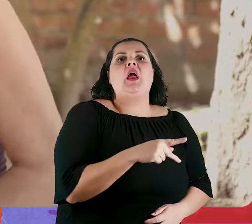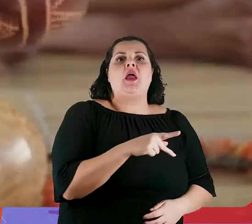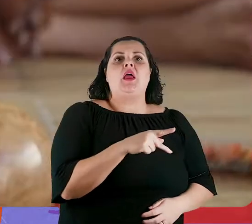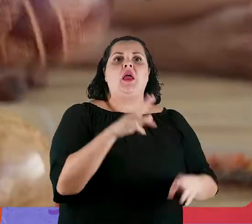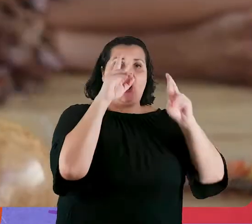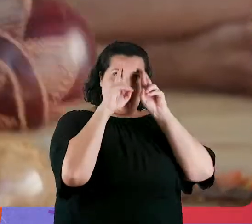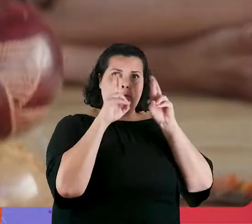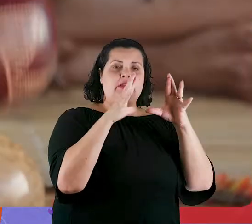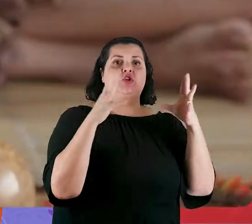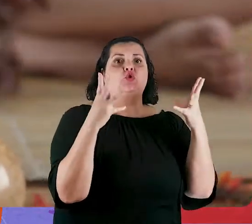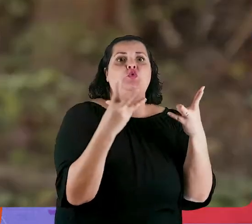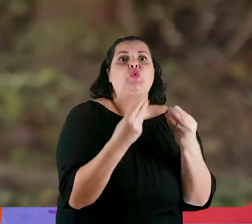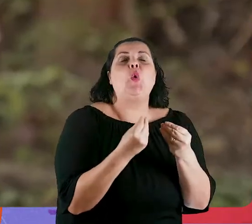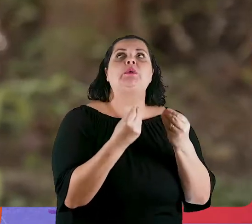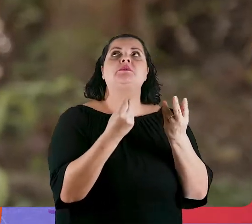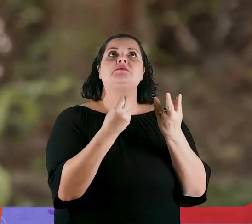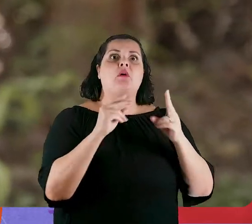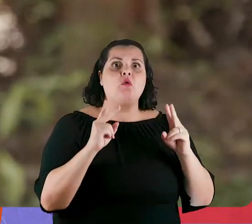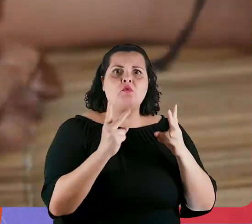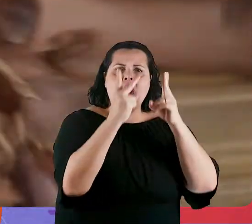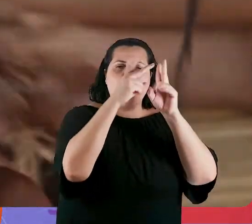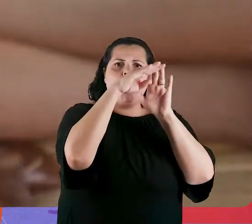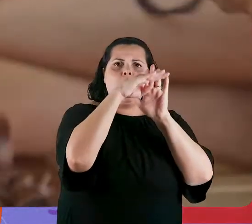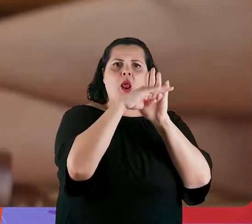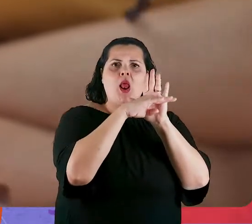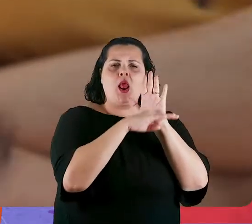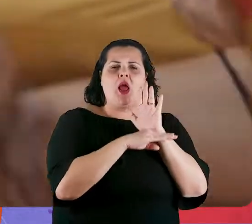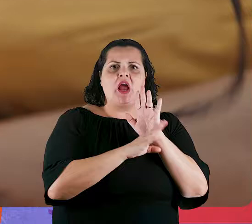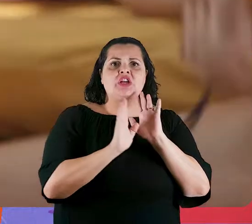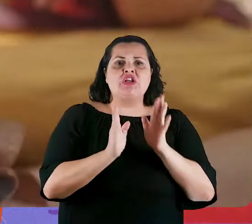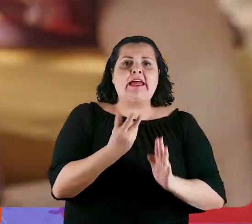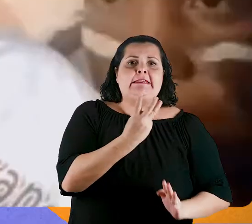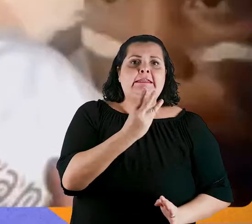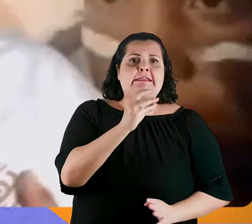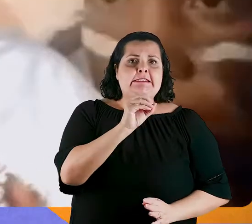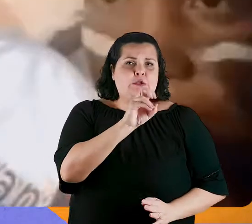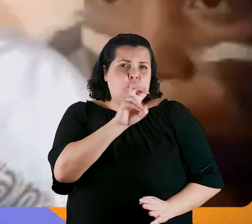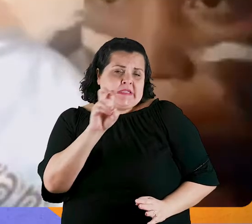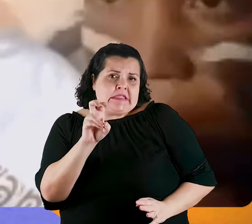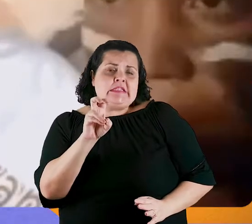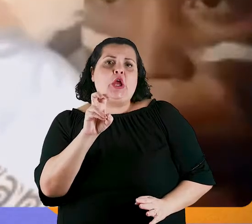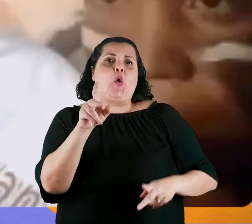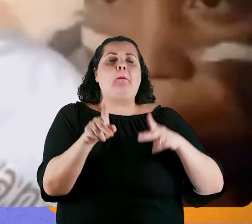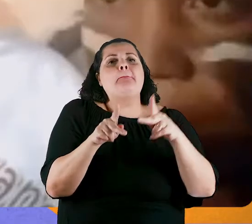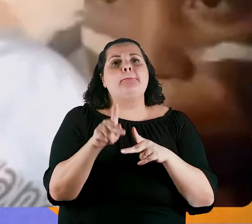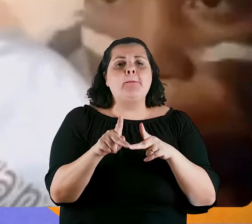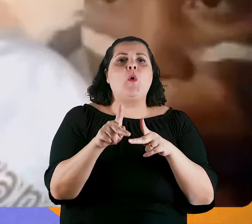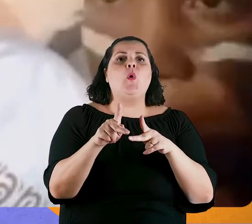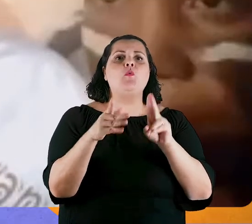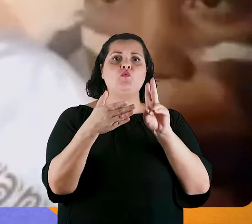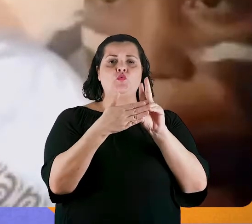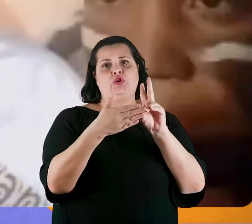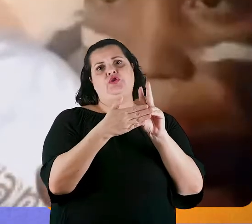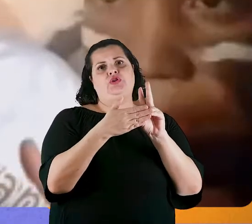cada um dos povos que existem ainda no Brasil. São 305 povos, são 305 maneiras de olhar